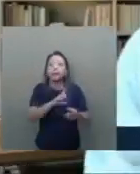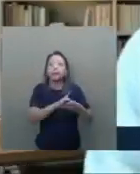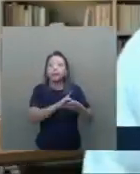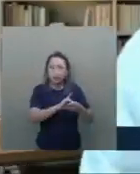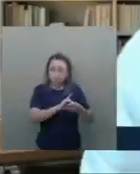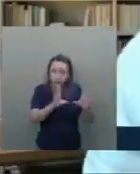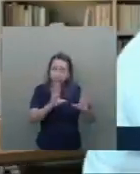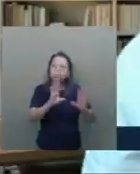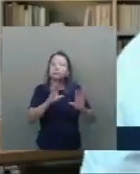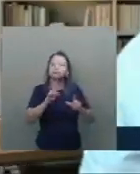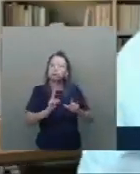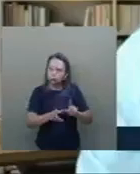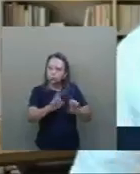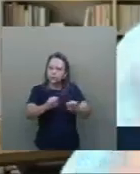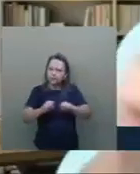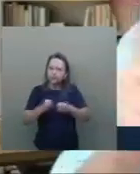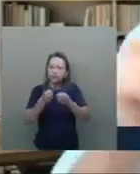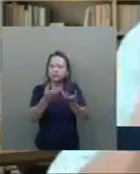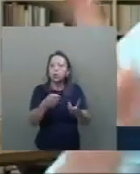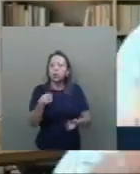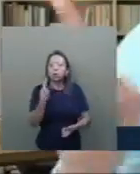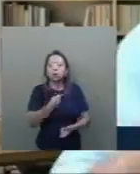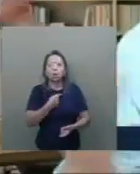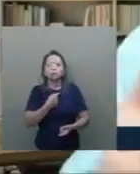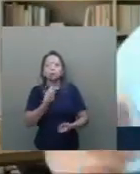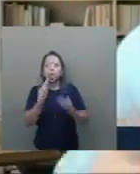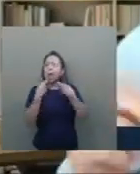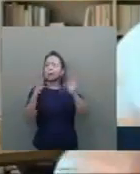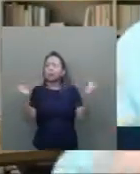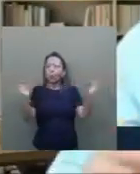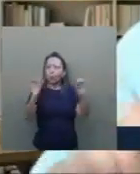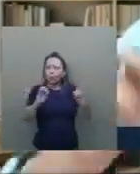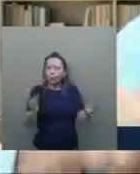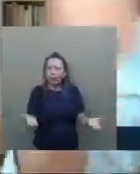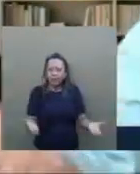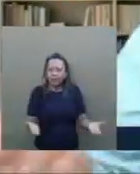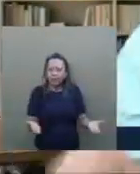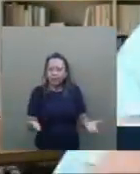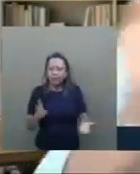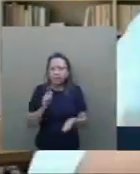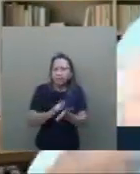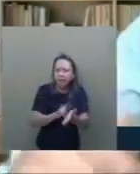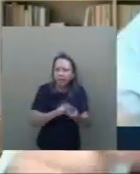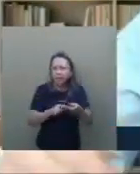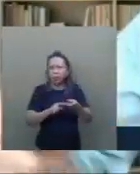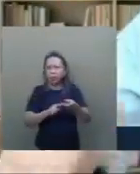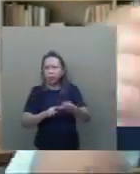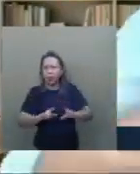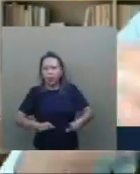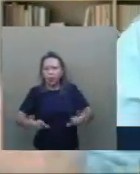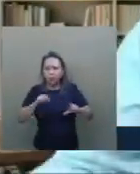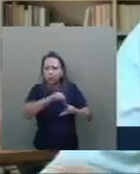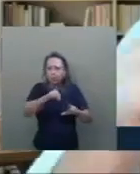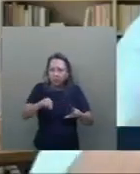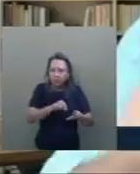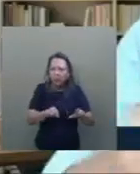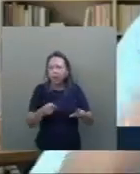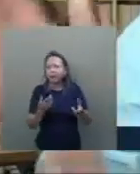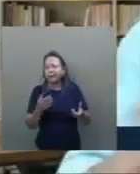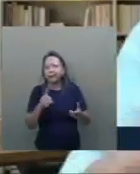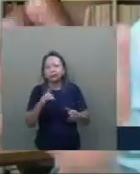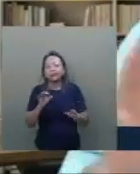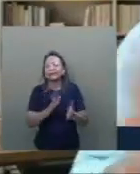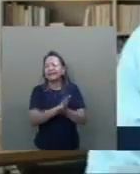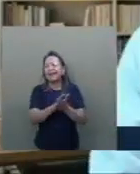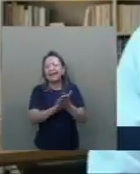fosse fortalecida. Não questionamos resultado nenhum, urna de papel, ou na telinha, ou aqui, ou ali, nada,